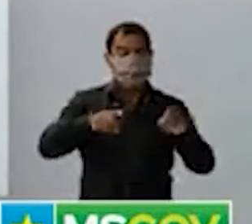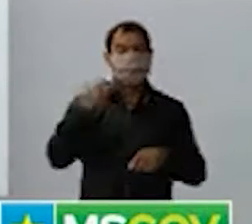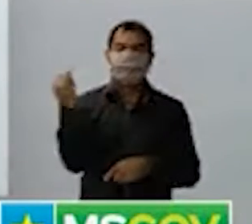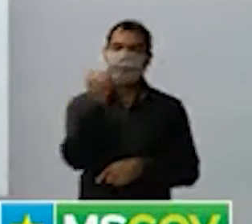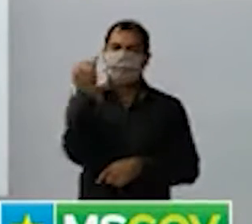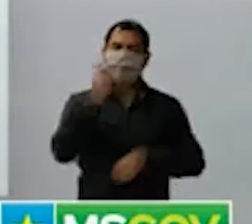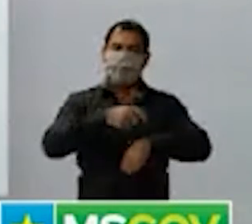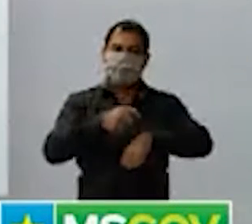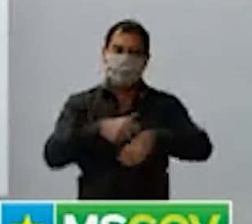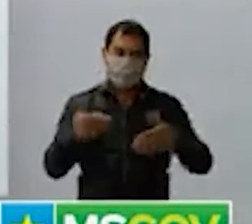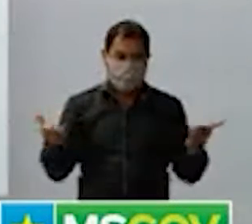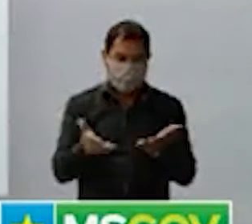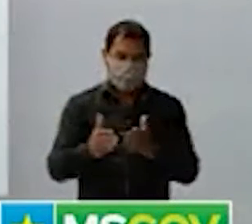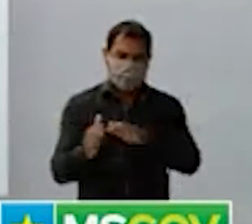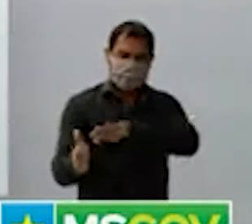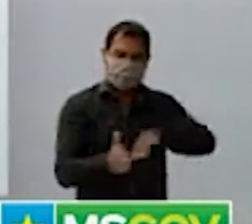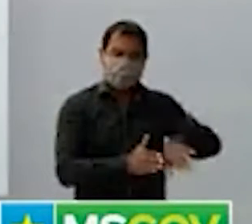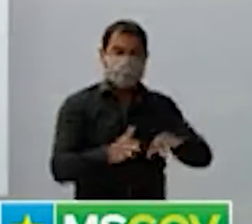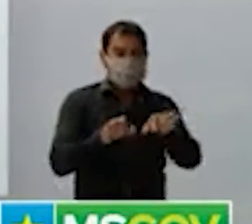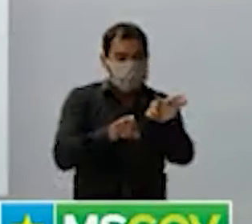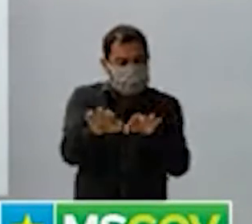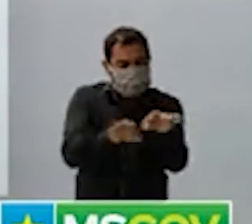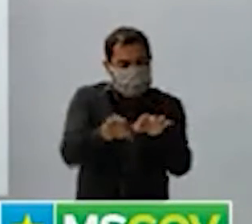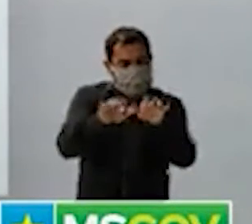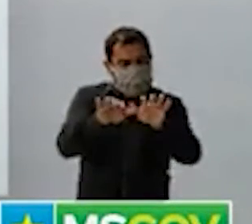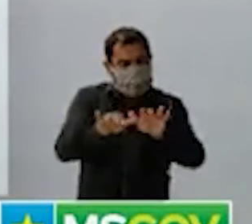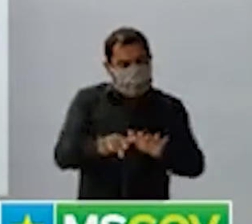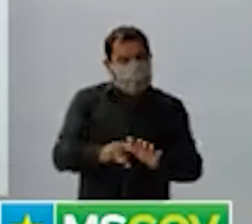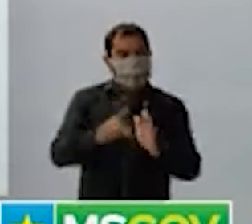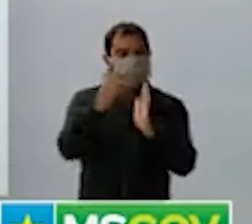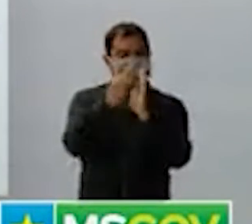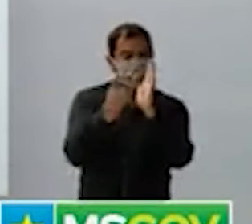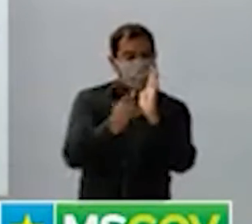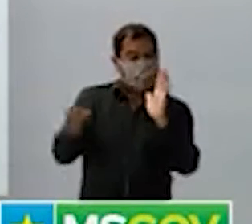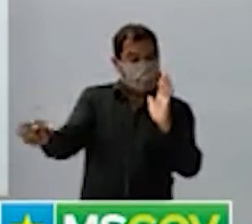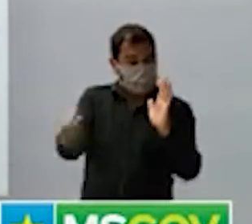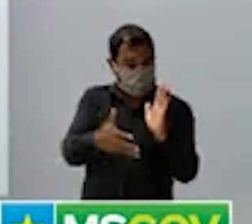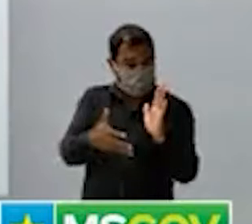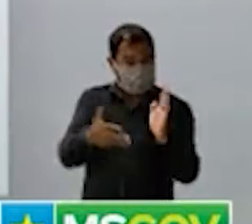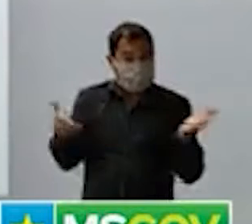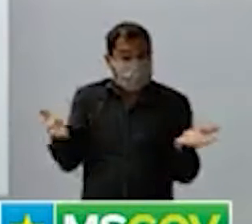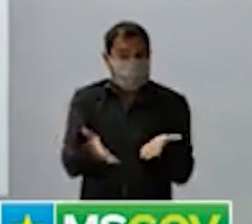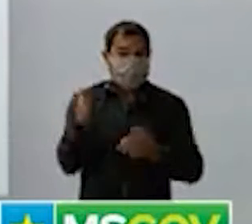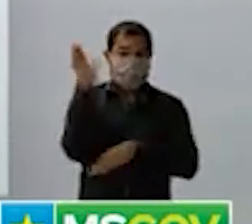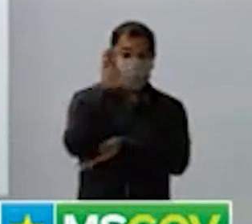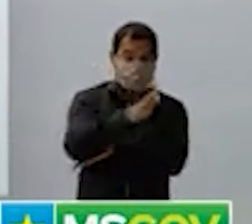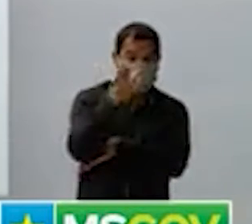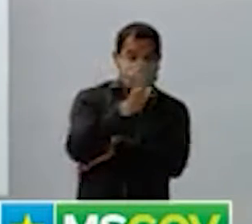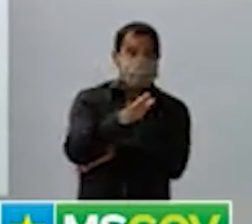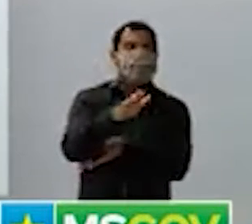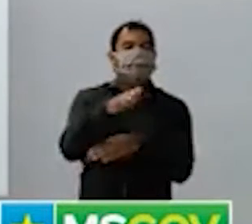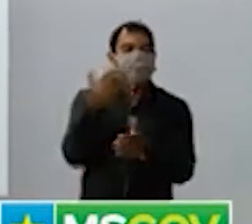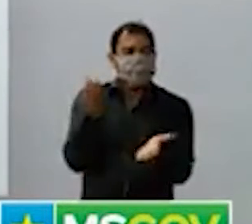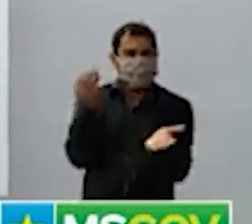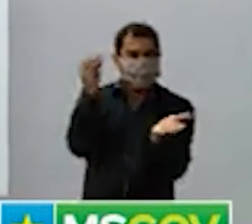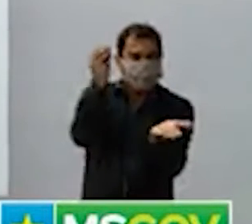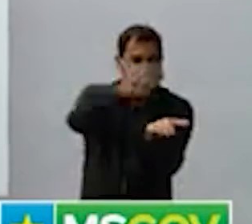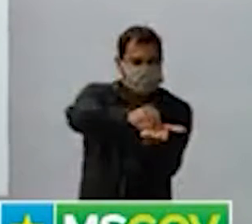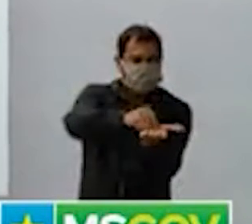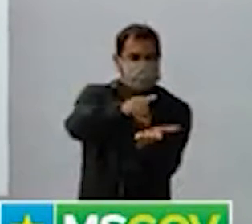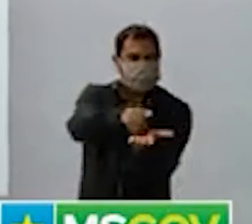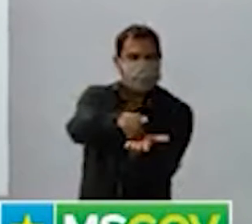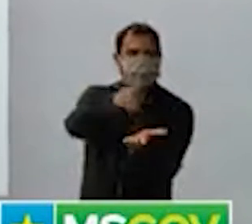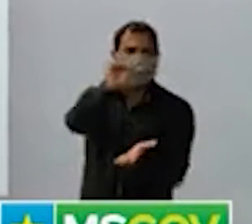eu tô editando o novo Decreto que vai ser publicado hoje à tarde no Diário Oficial é que a partir de